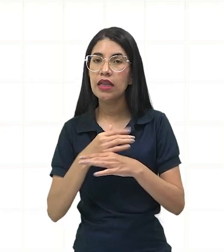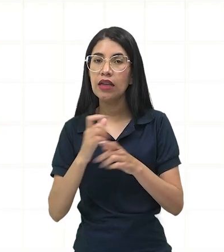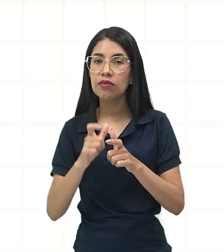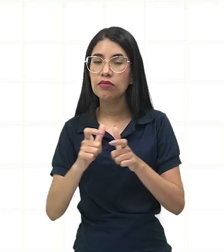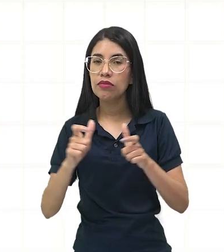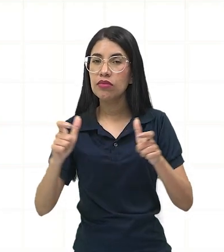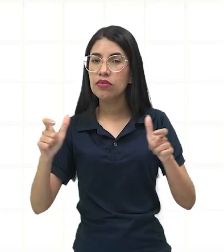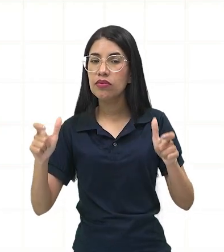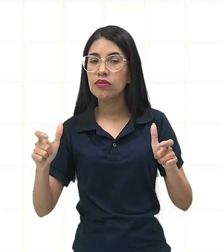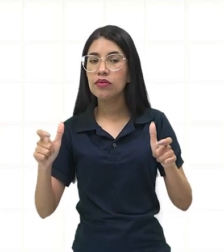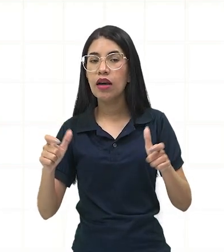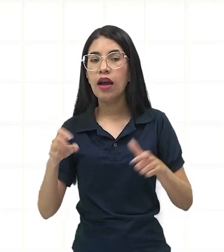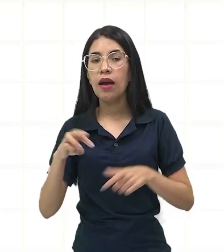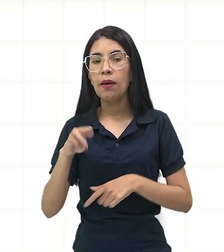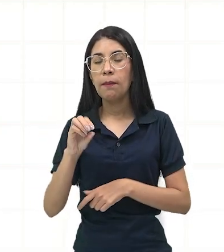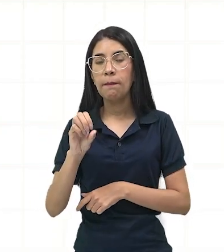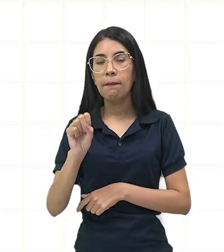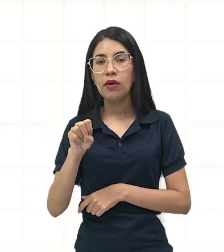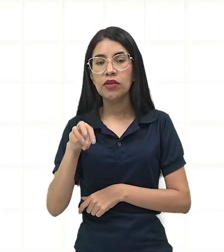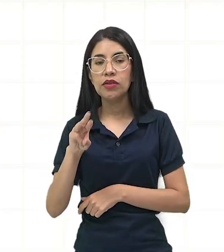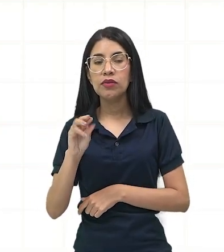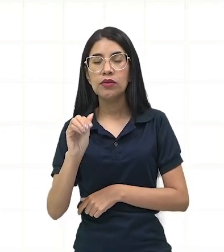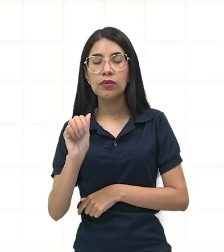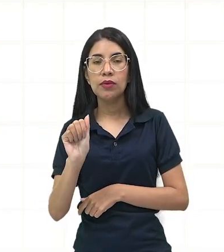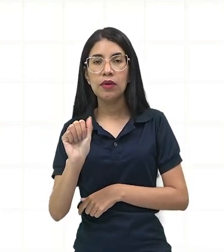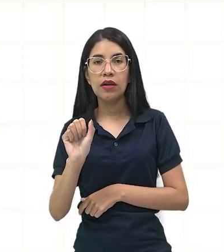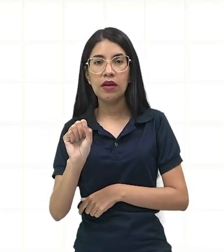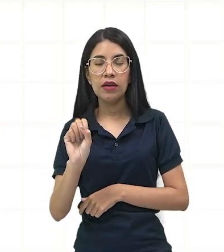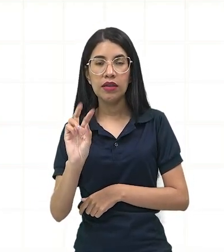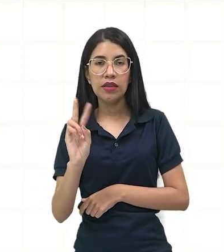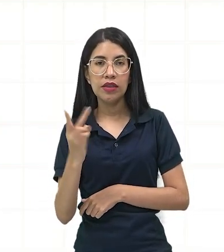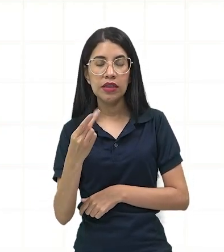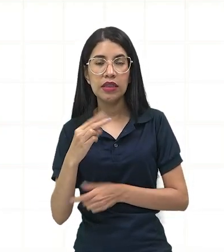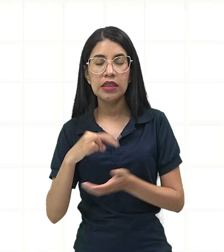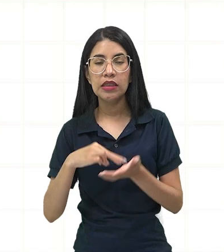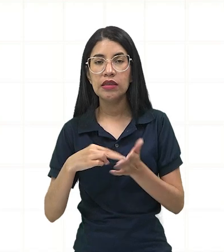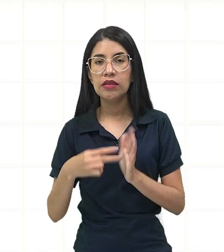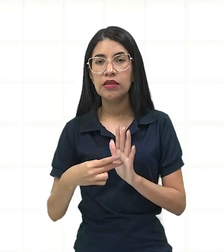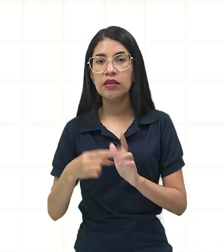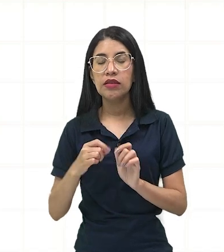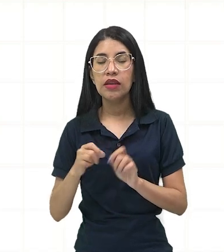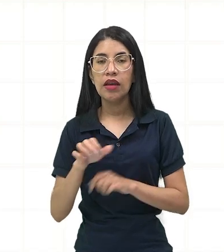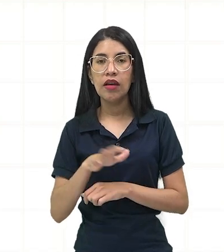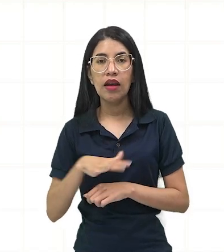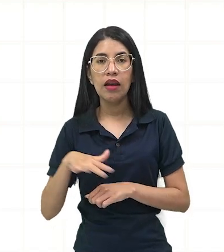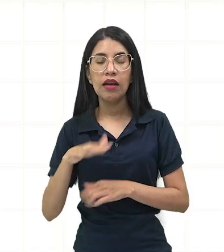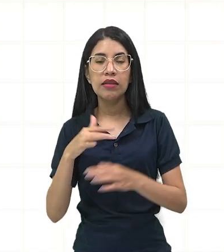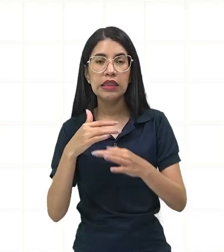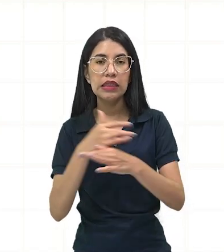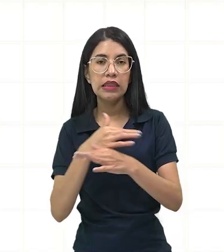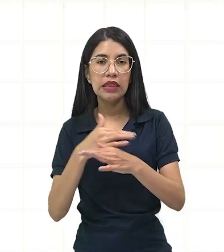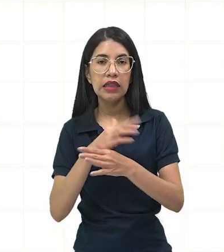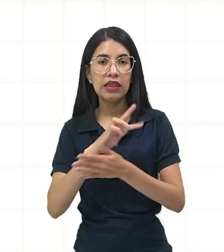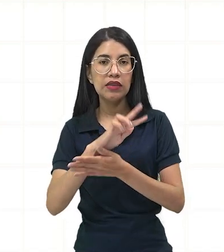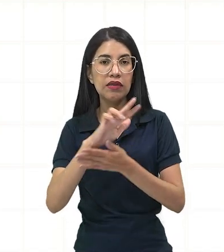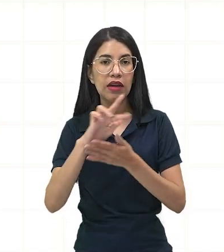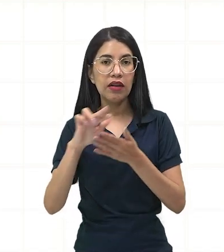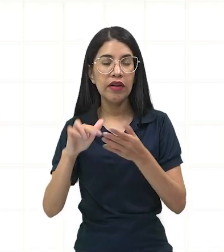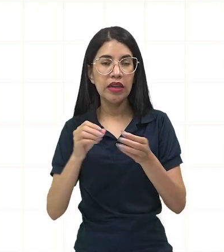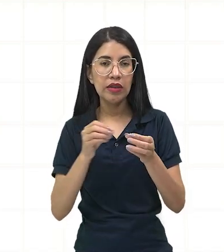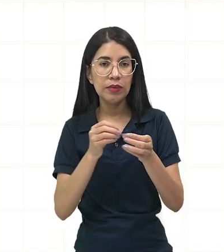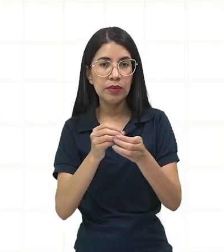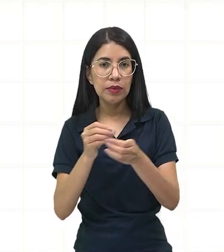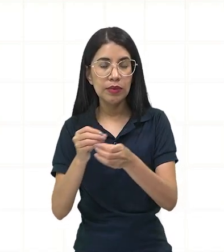observando aqui, a Boys Wash, que ela vai englobar, ou seja, são várias cidades, estados que acabaram